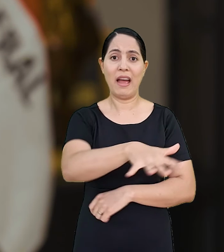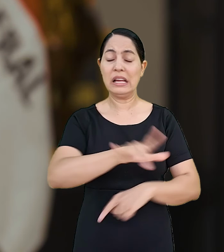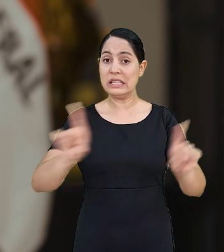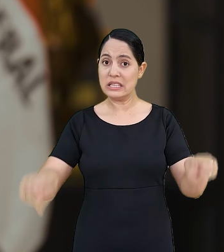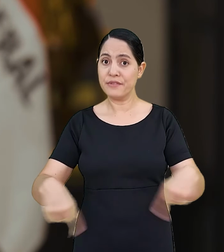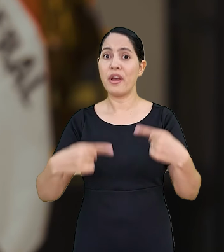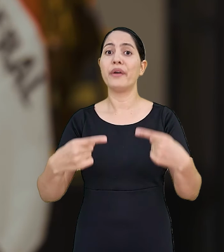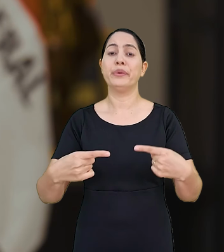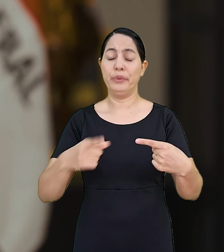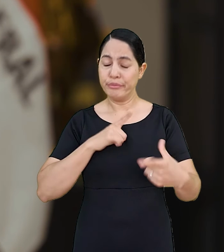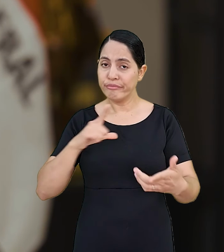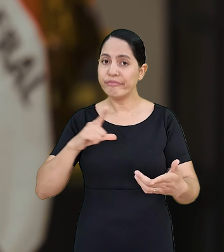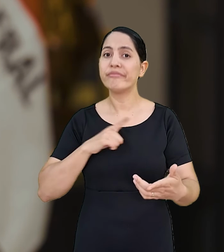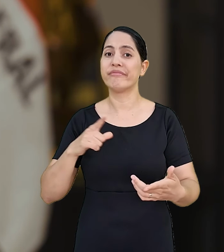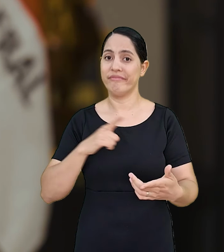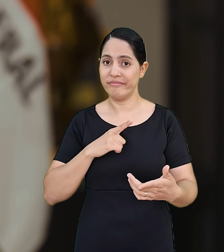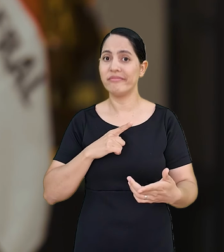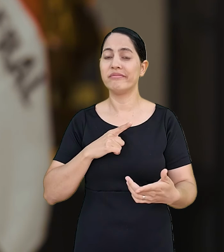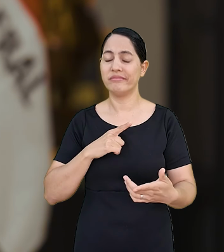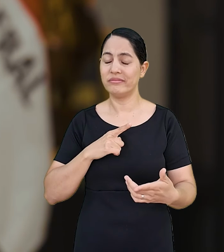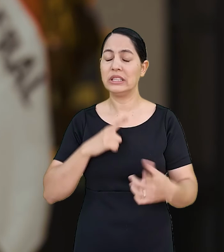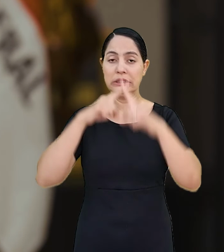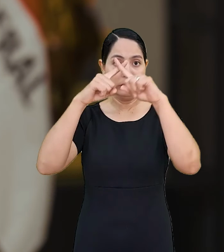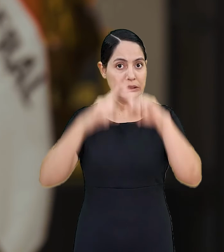concorrência diária no mercado de trabalho da advocacia.